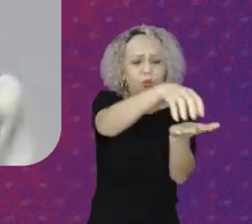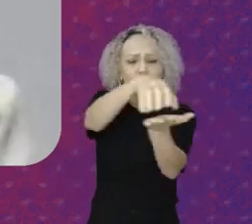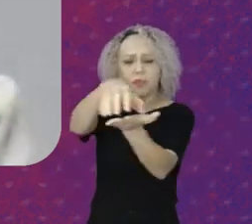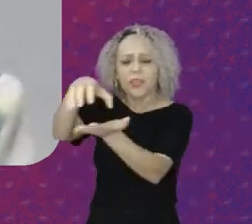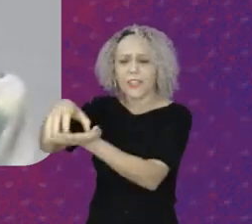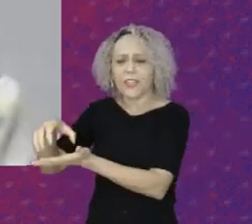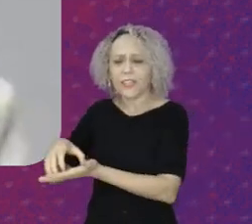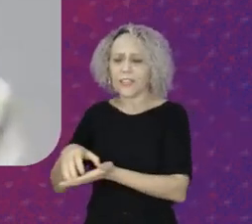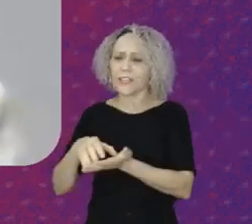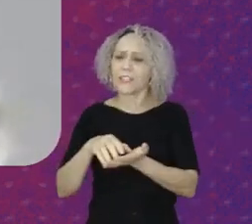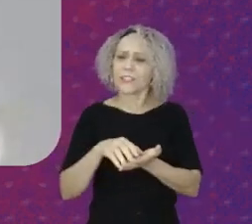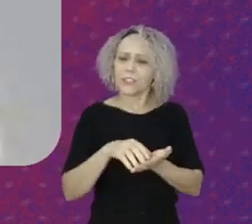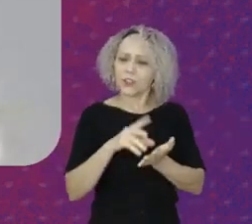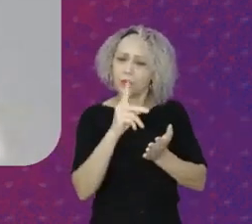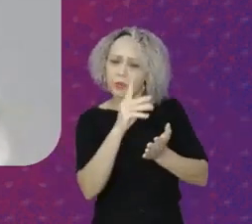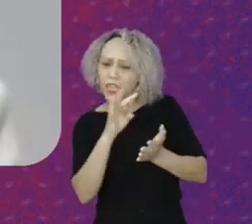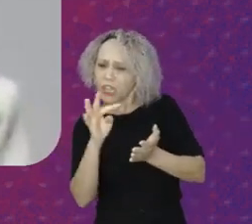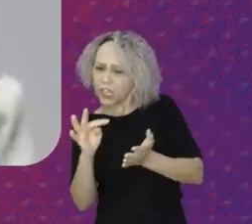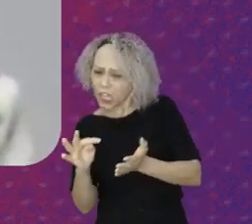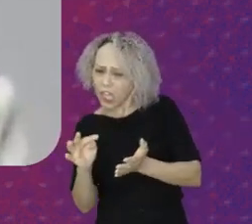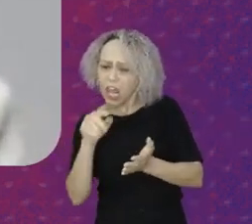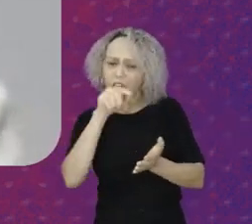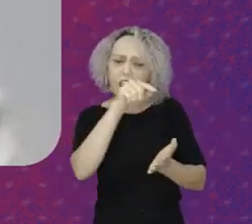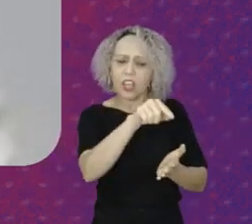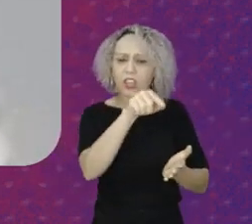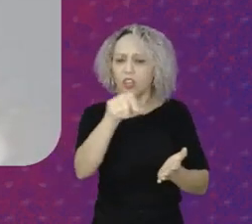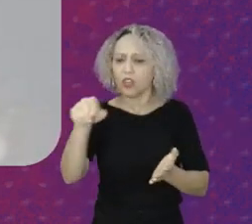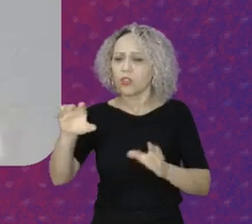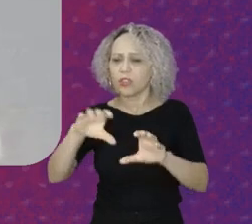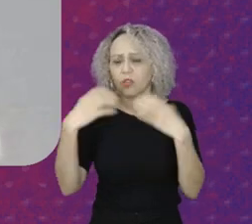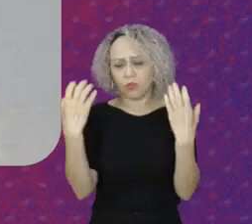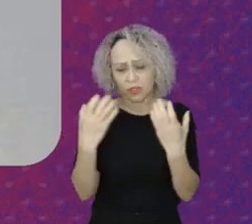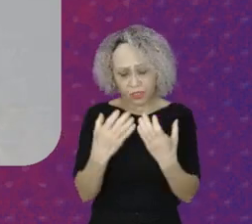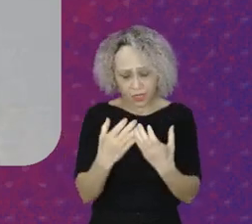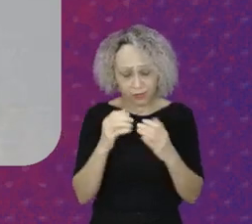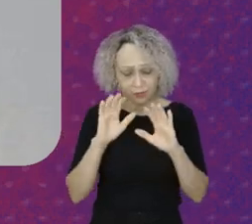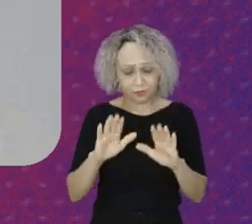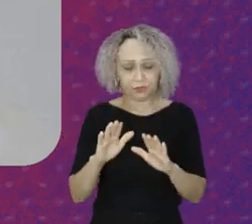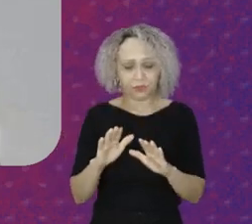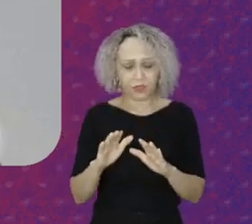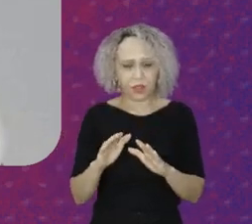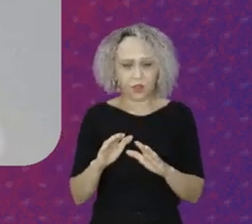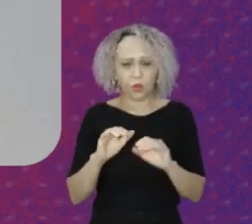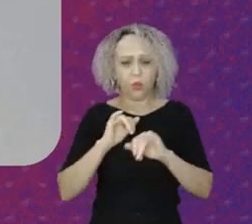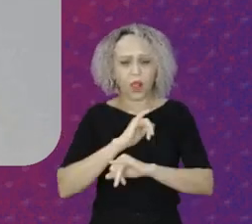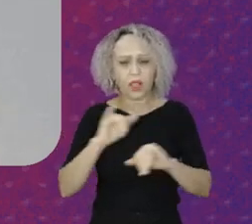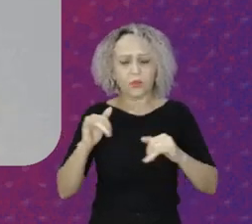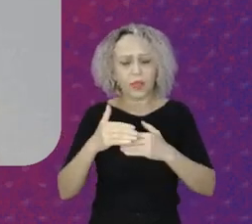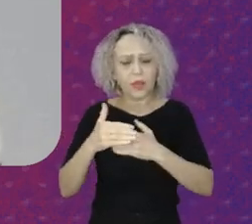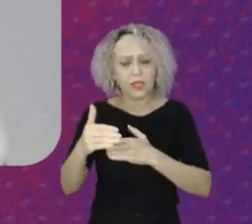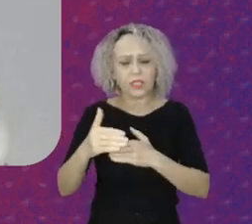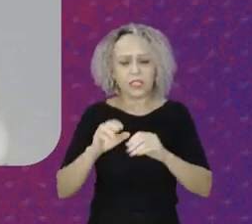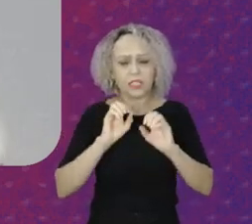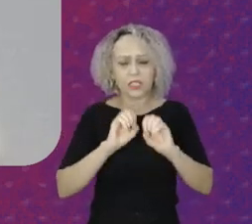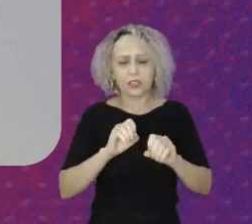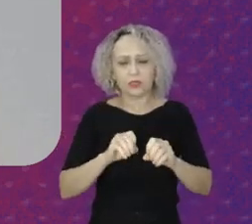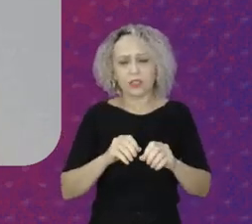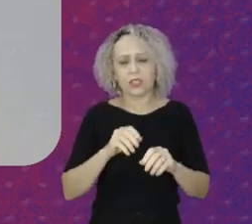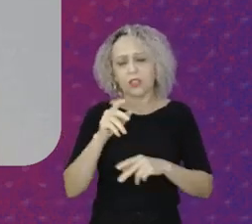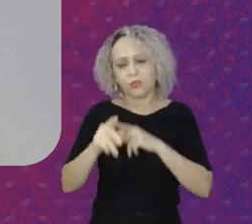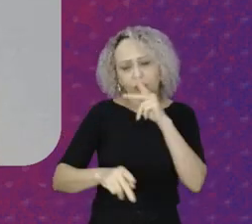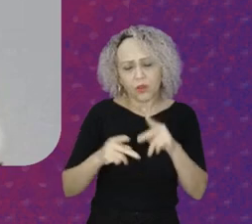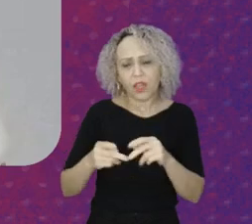atuamos. E acho que realizar uma campanha a partir da educação popular, da